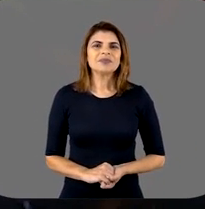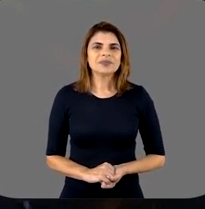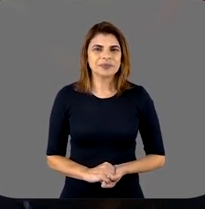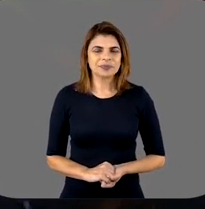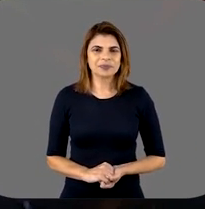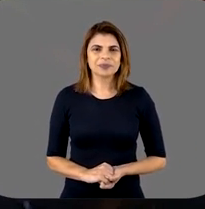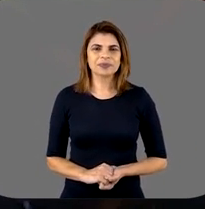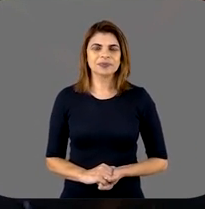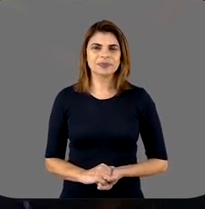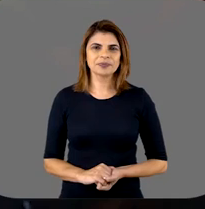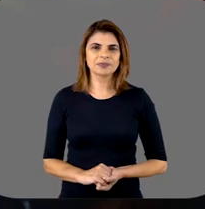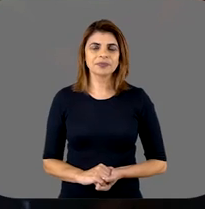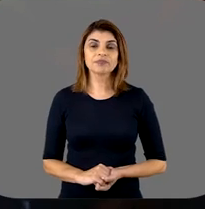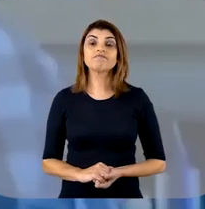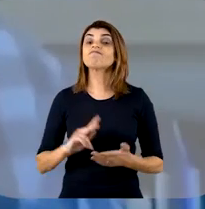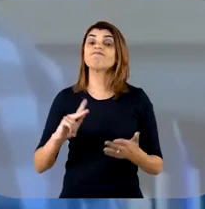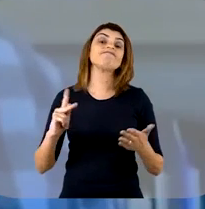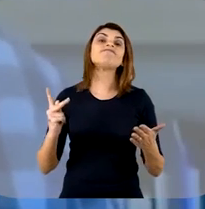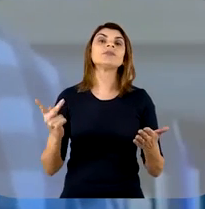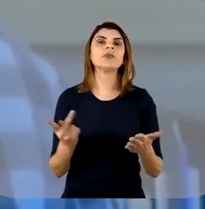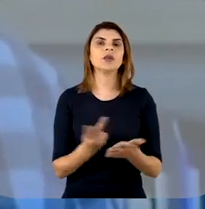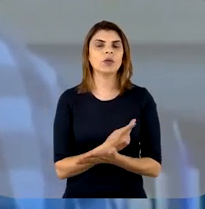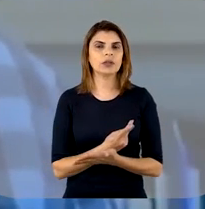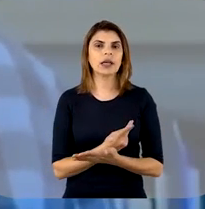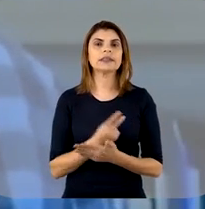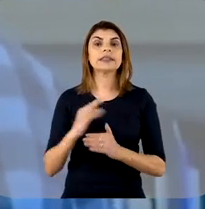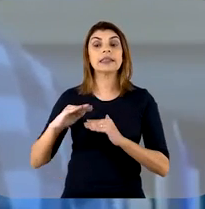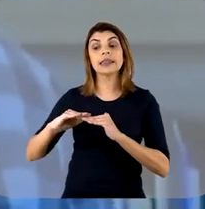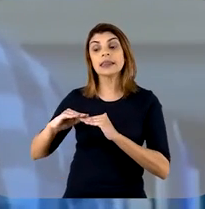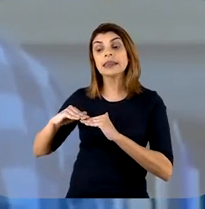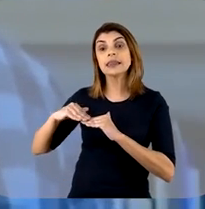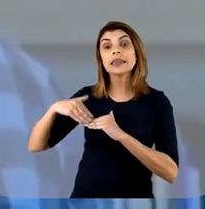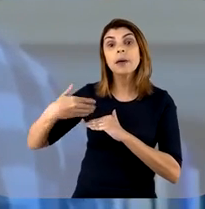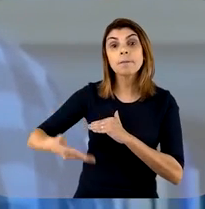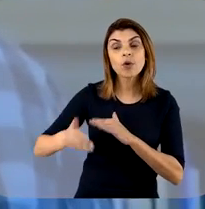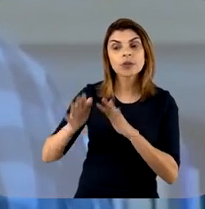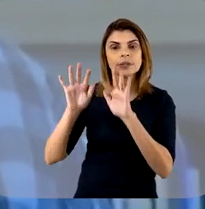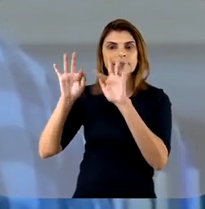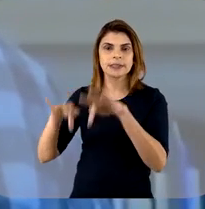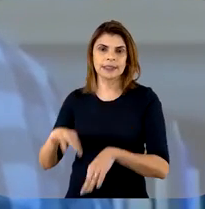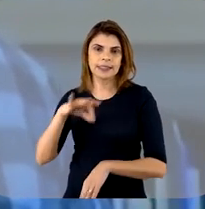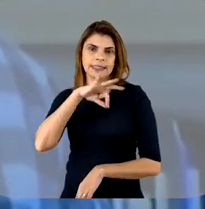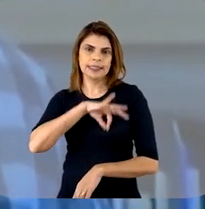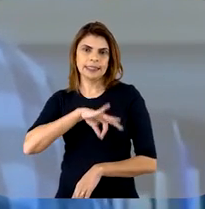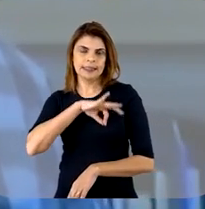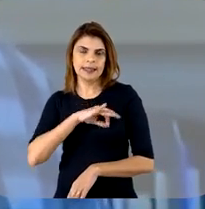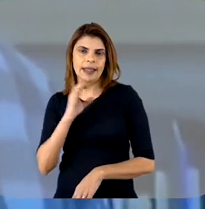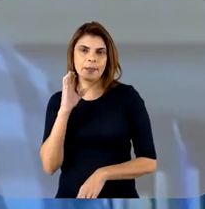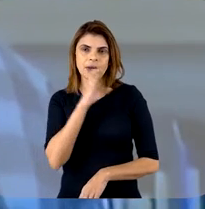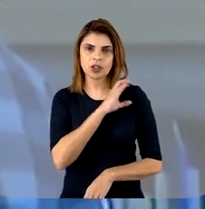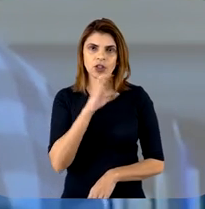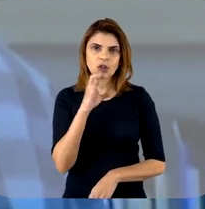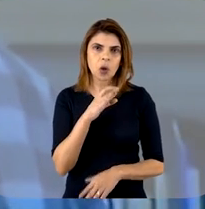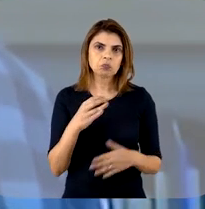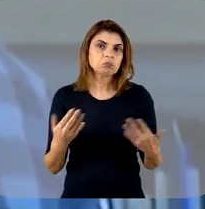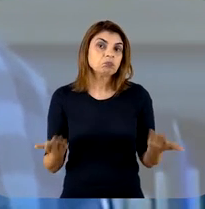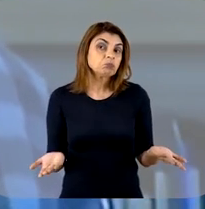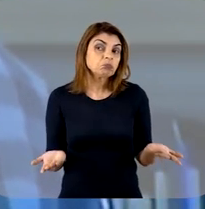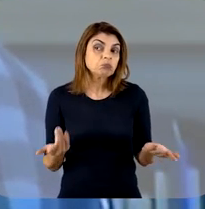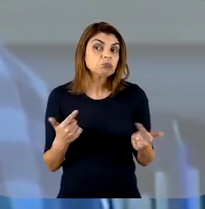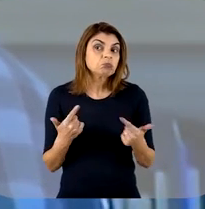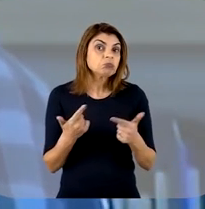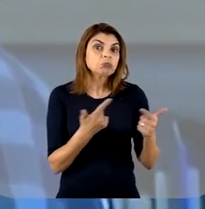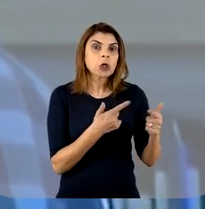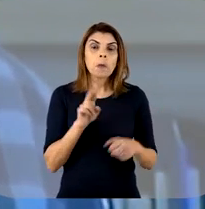Não, a grande questão é o que acontece depois do auxílio emergencial se encerrar. Então, há um vácuo, como eu